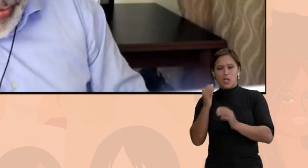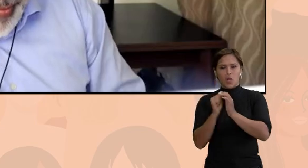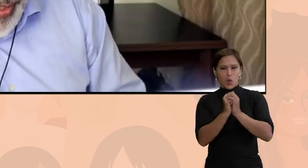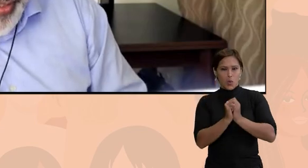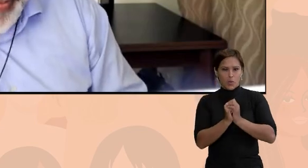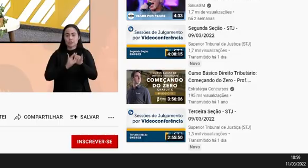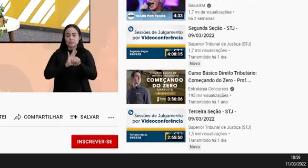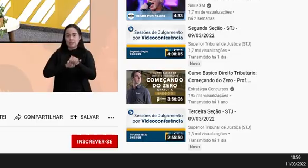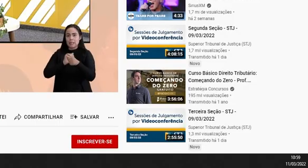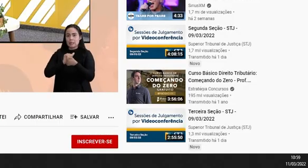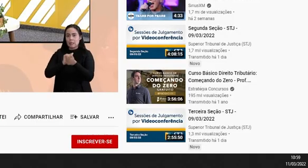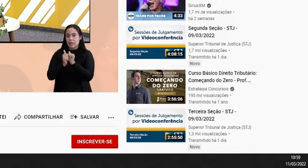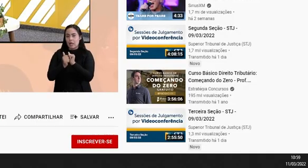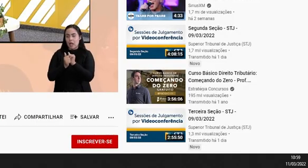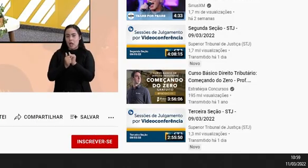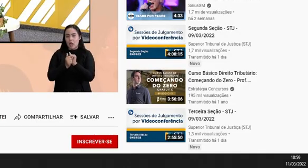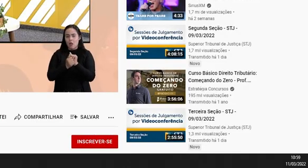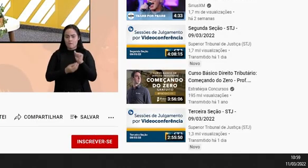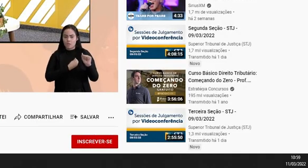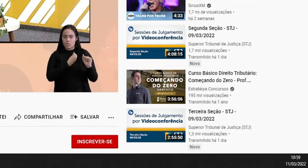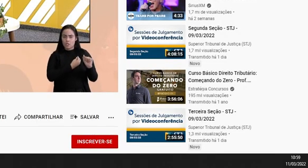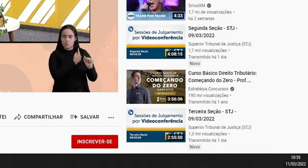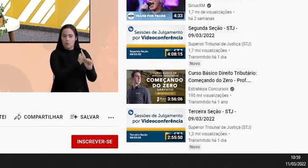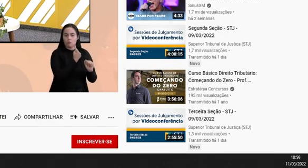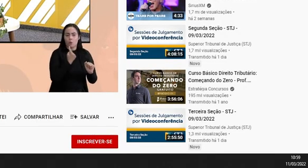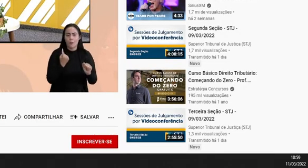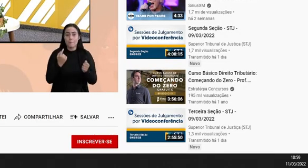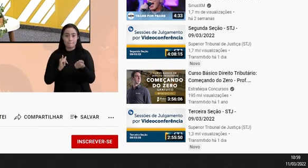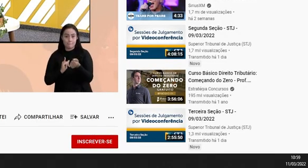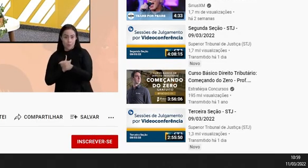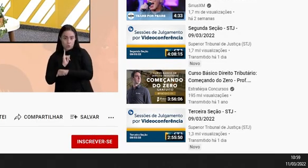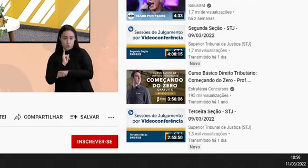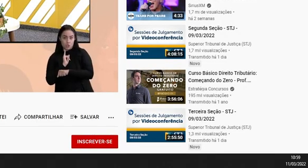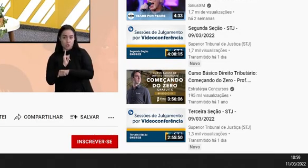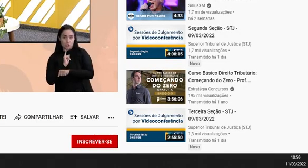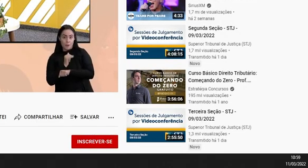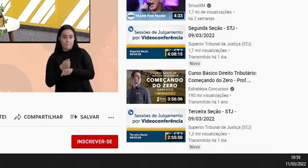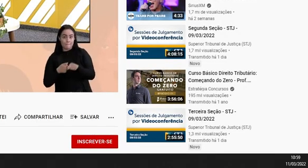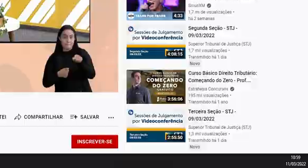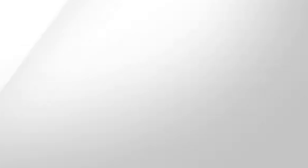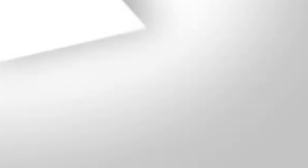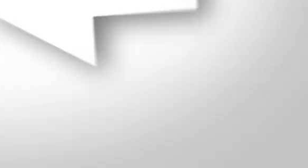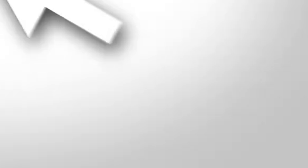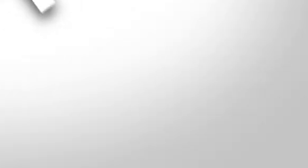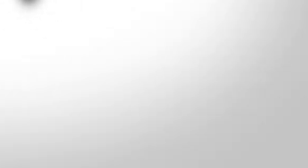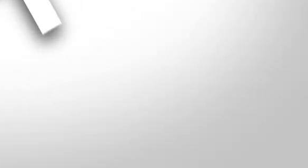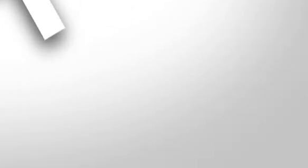rotina da família. O evento completo está disponível no canal do STJ no YouTube.